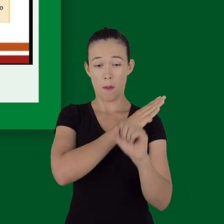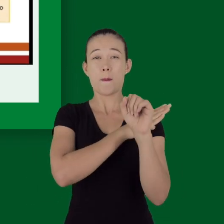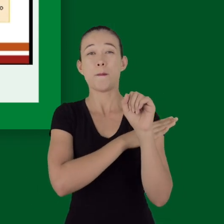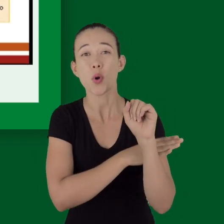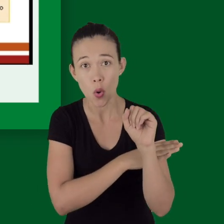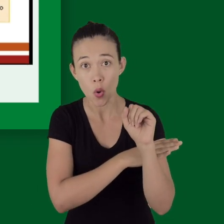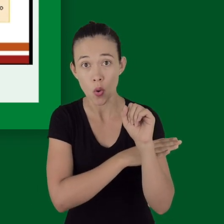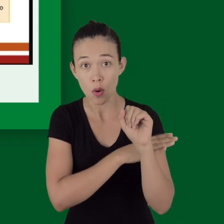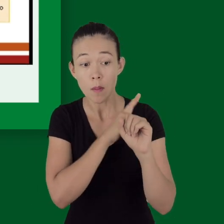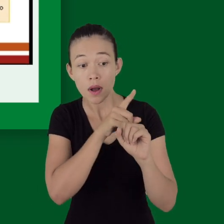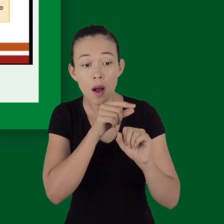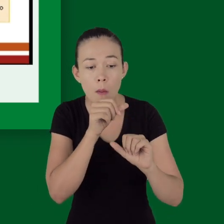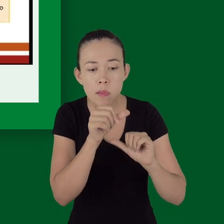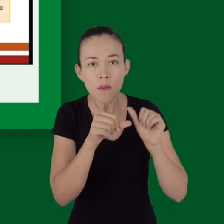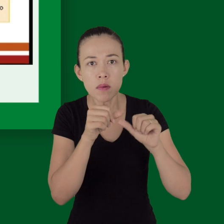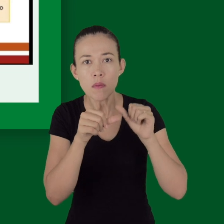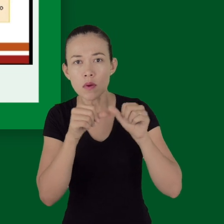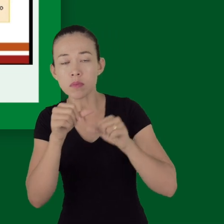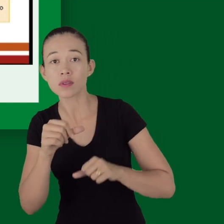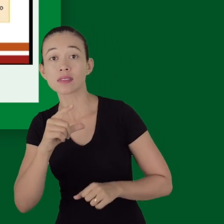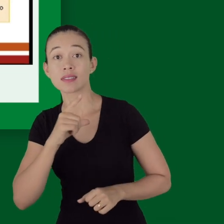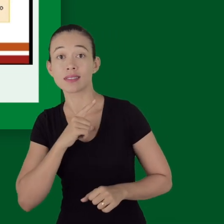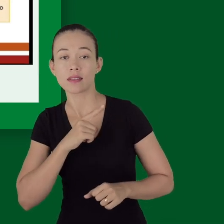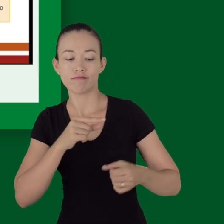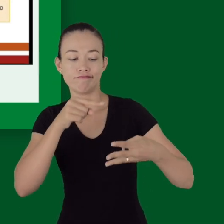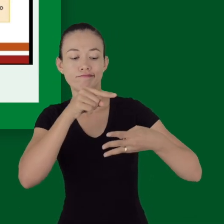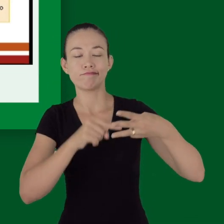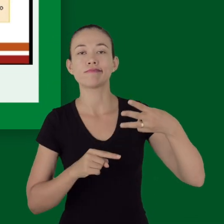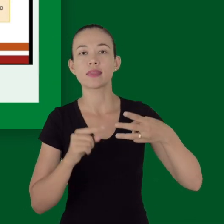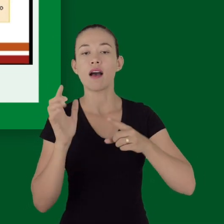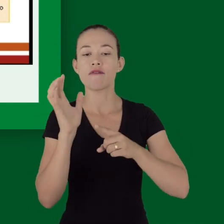tem alteração em relação